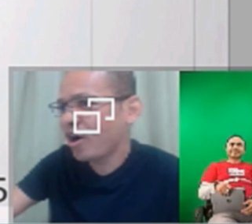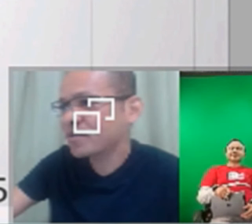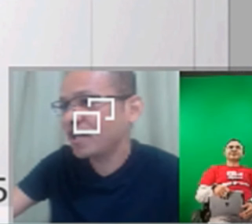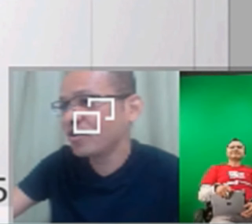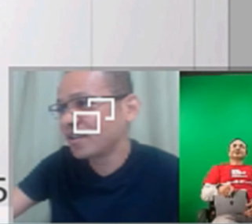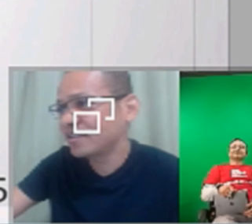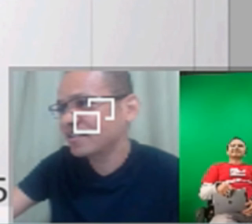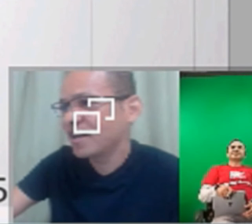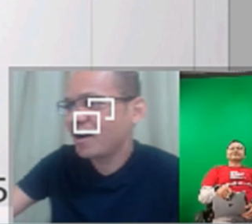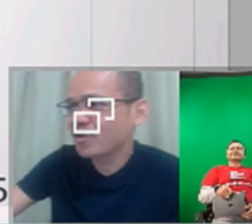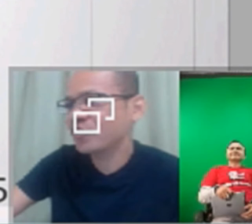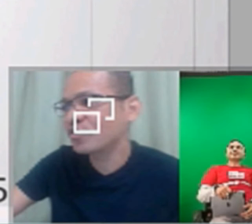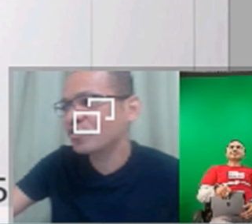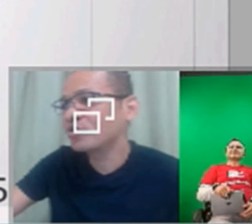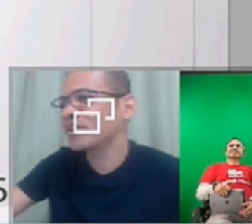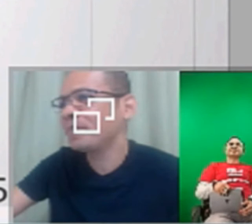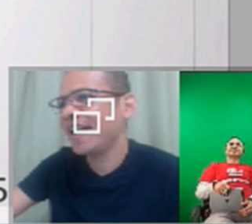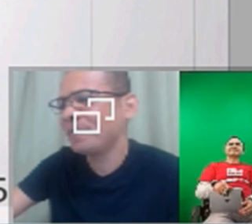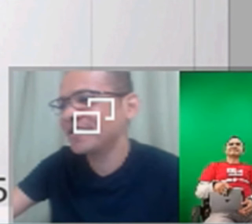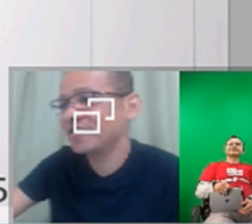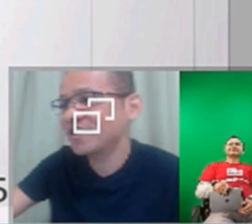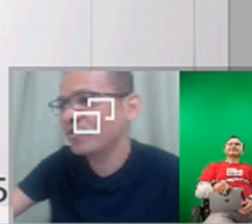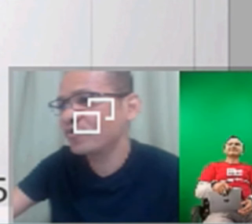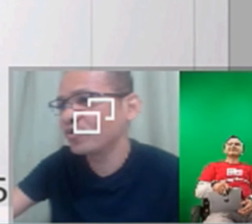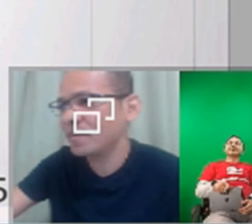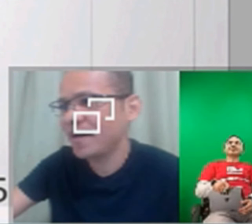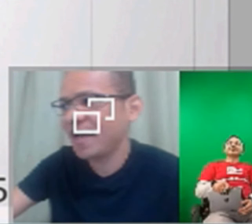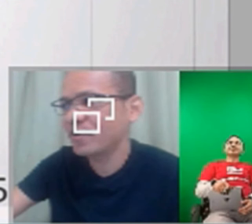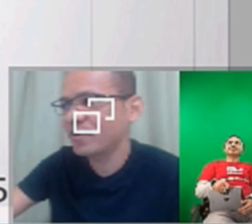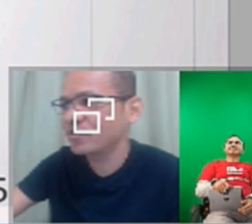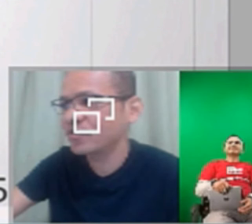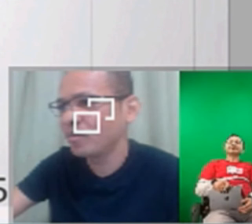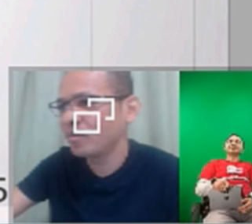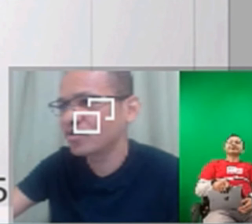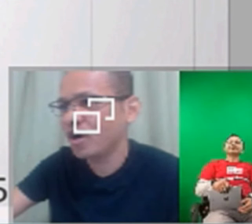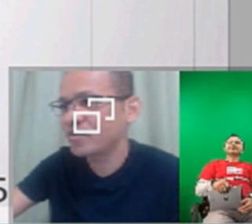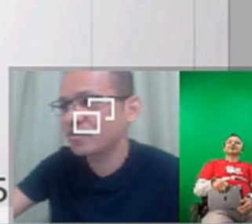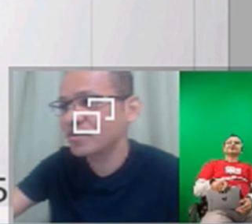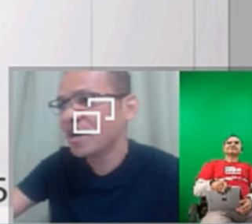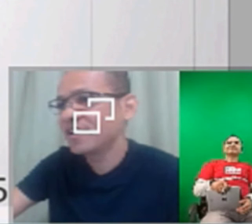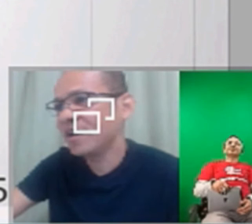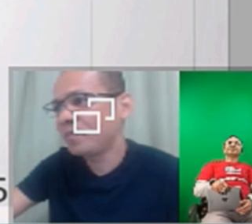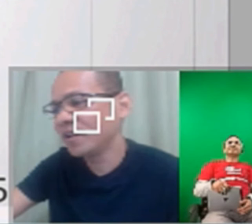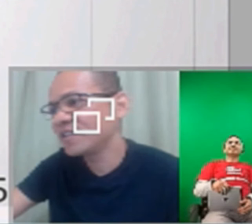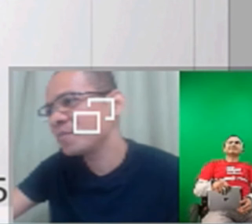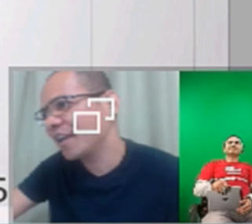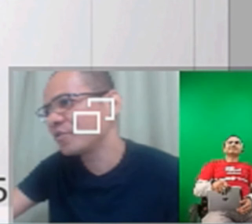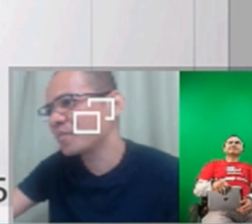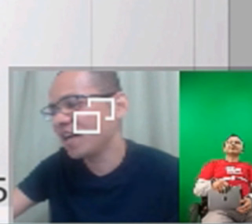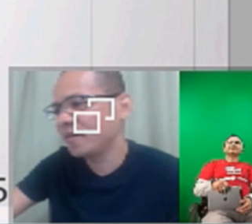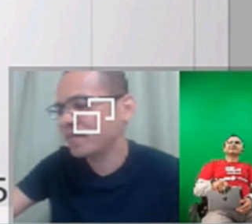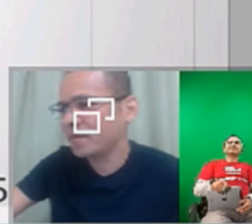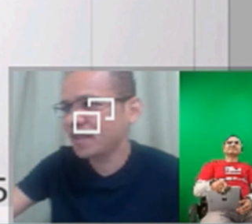questões. Óptica e ondas. Alguns professores costumam separar, mas às vezes é confuso separar, porque os fenômenos ópticos podem